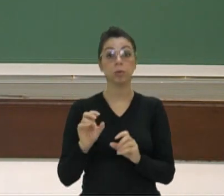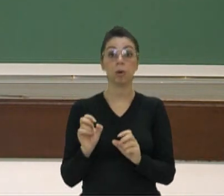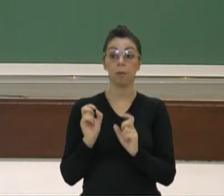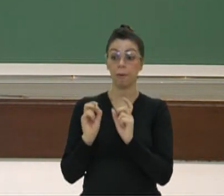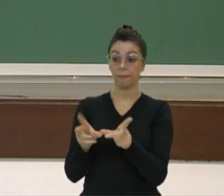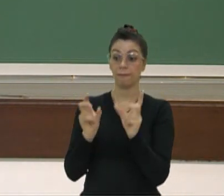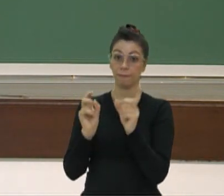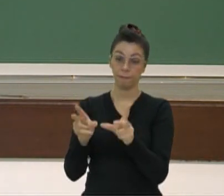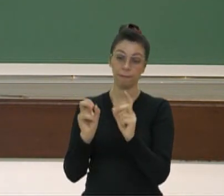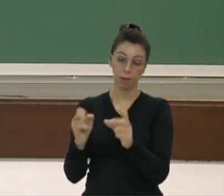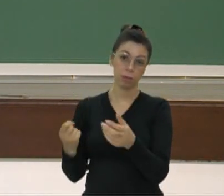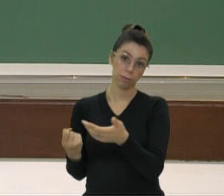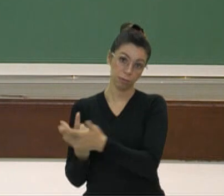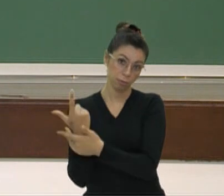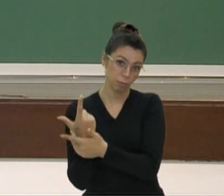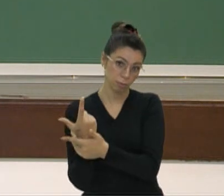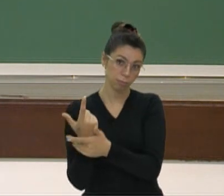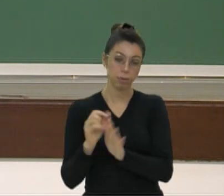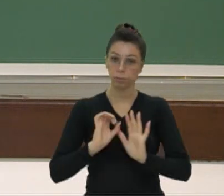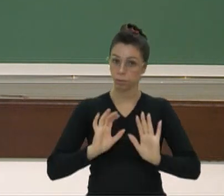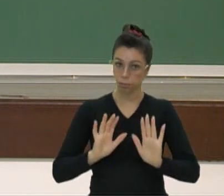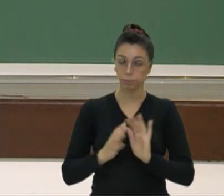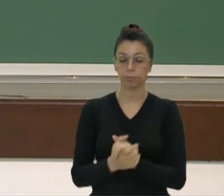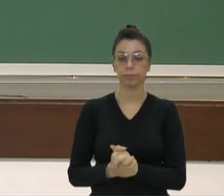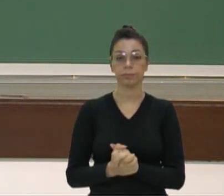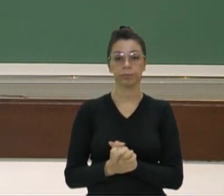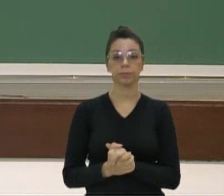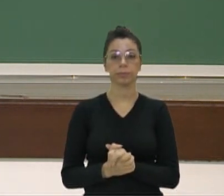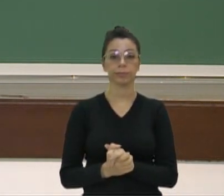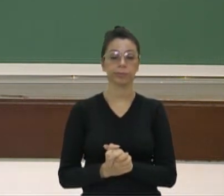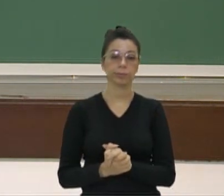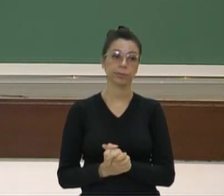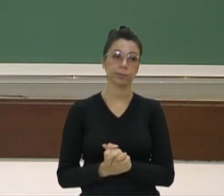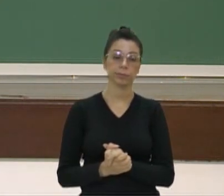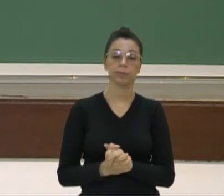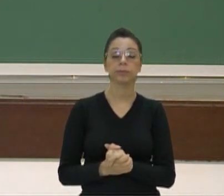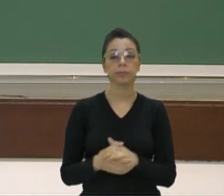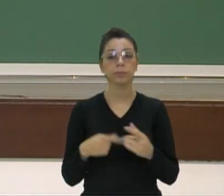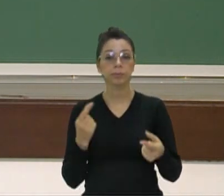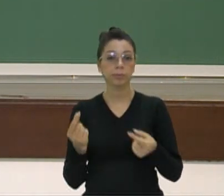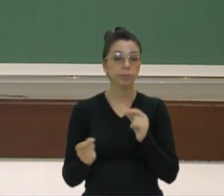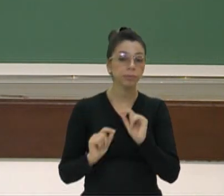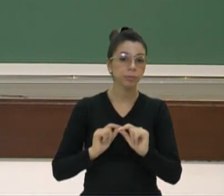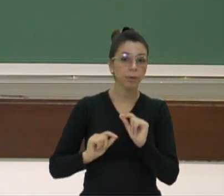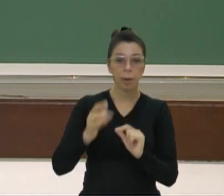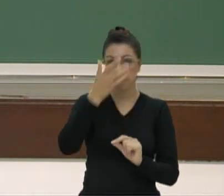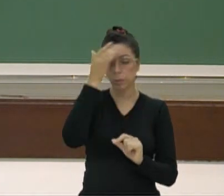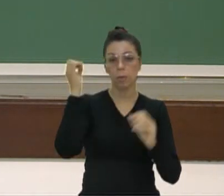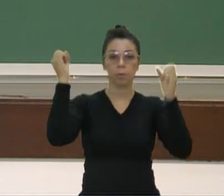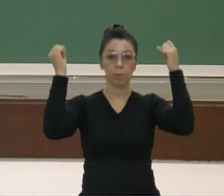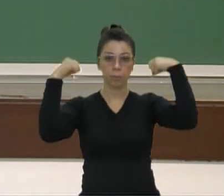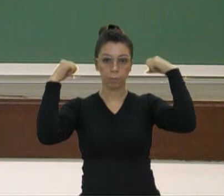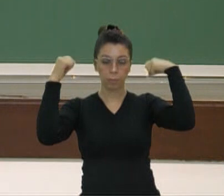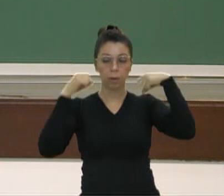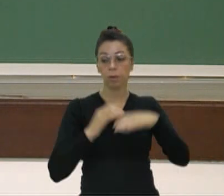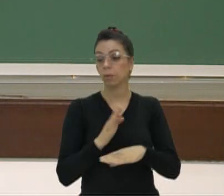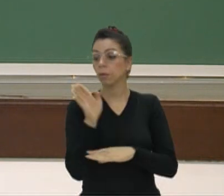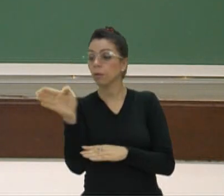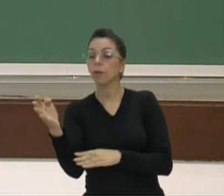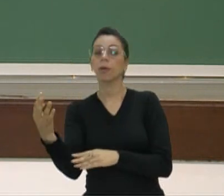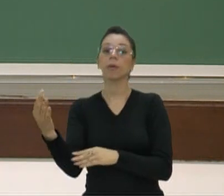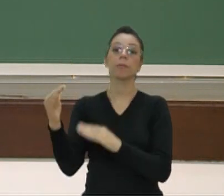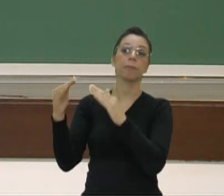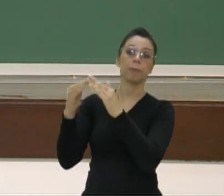que dá um grande embate, principalmente falado em sala, sobre o dilema das pessoas do México querendo ir morar no